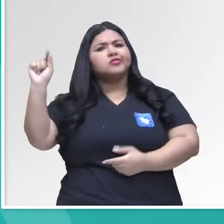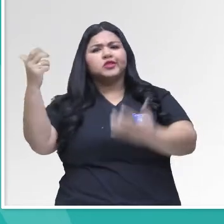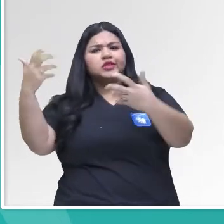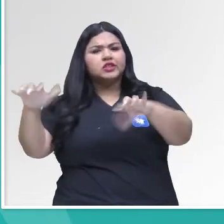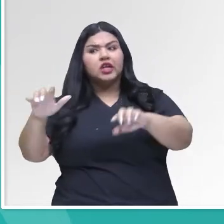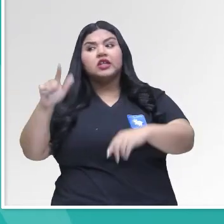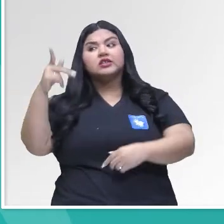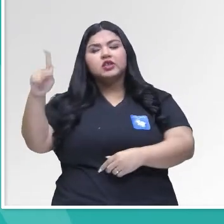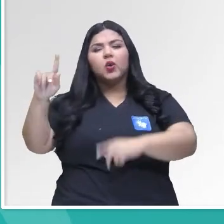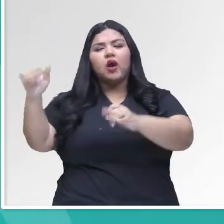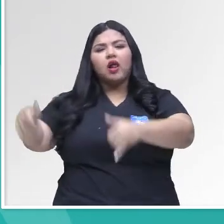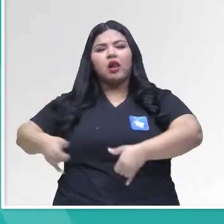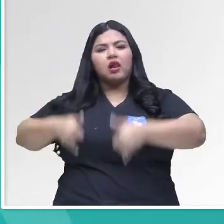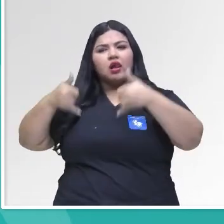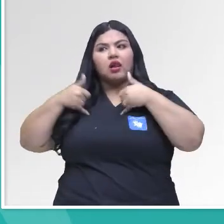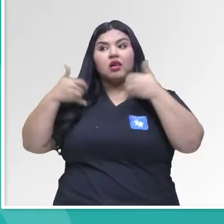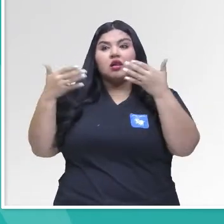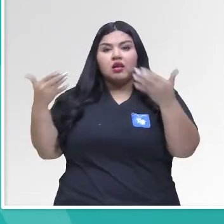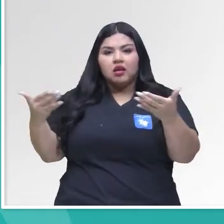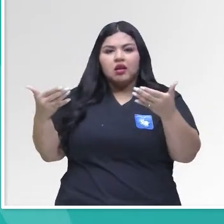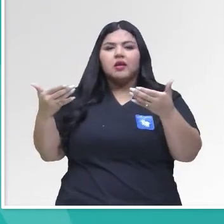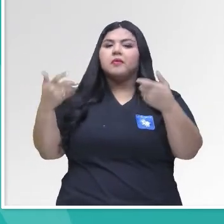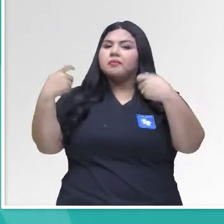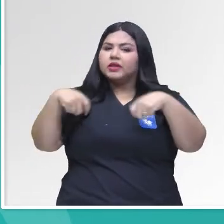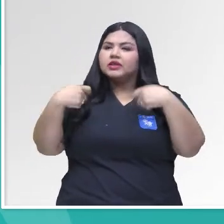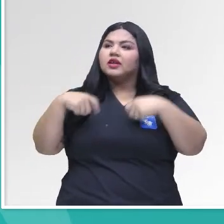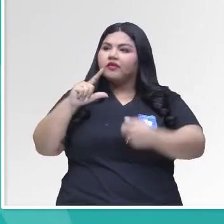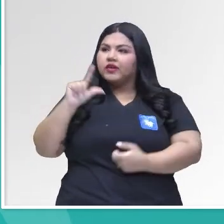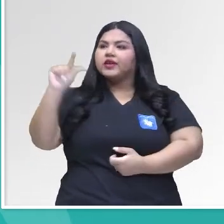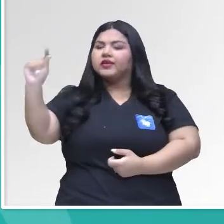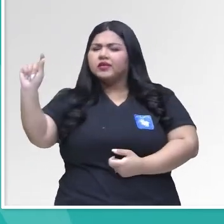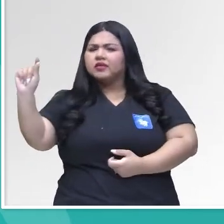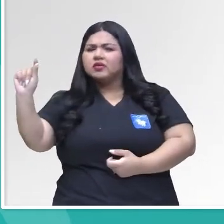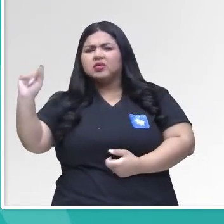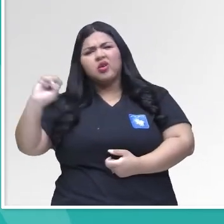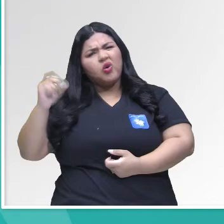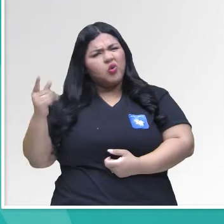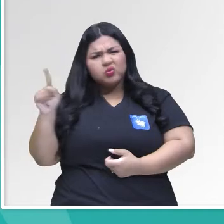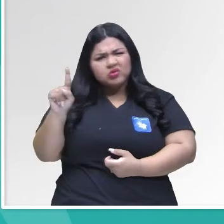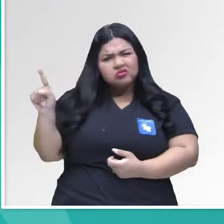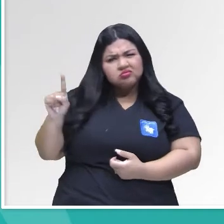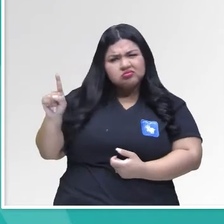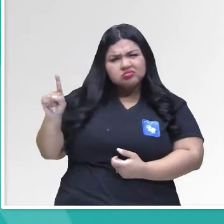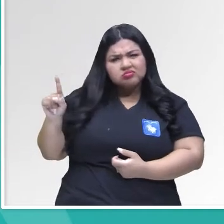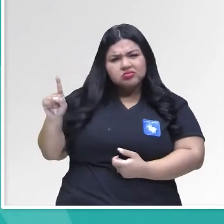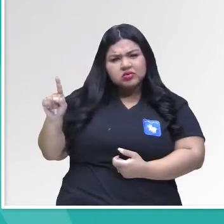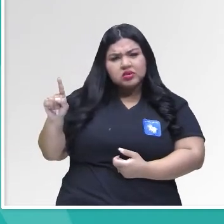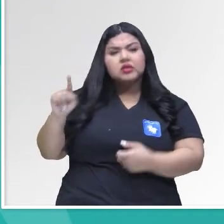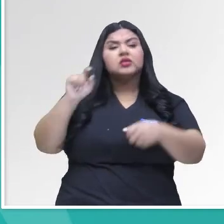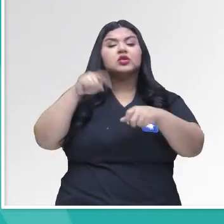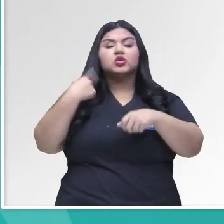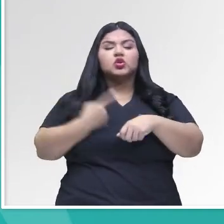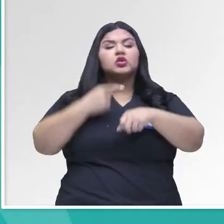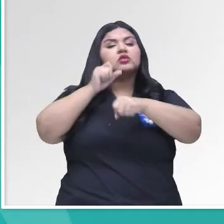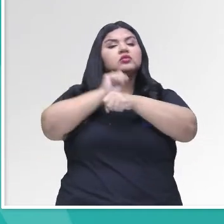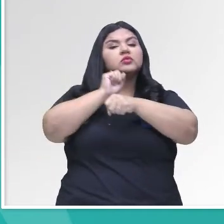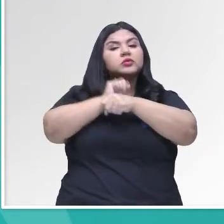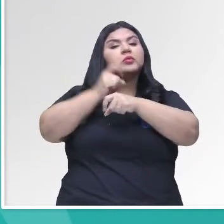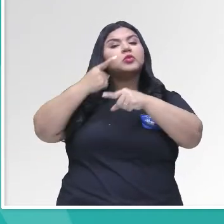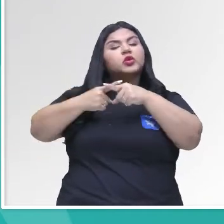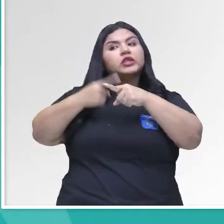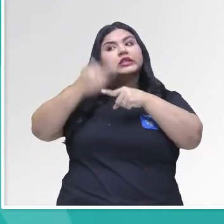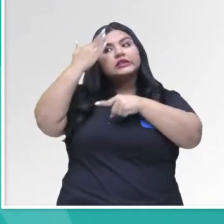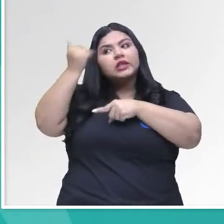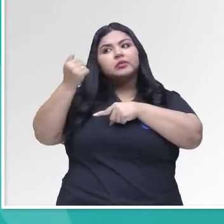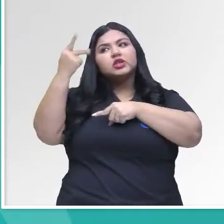seu aniversário, logo deveria ir. Ou não deveria ir? Esperavam-no porque sabiam de